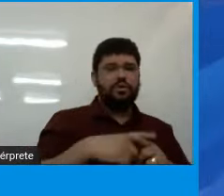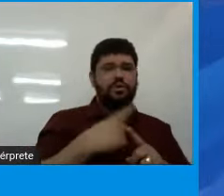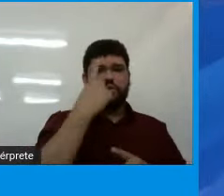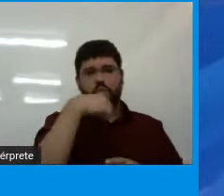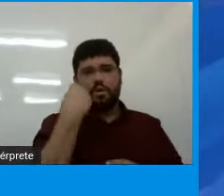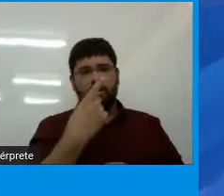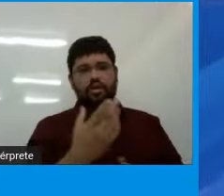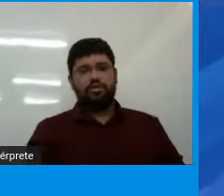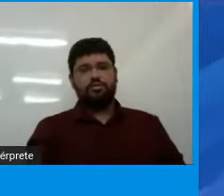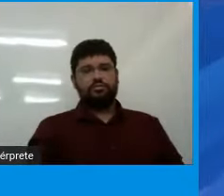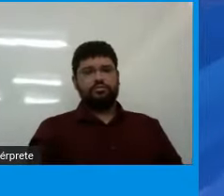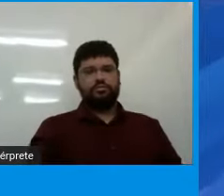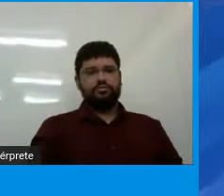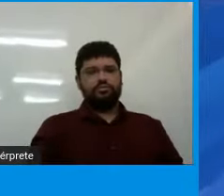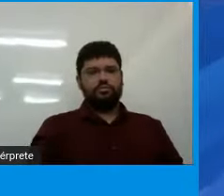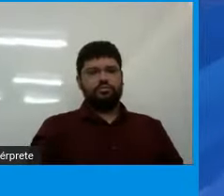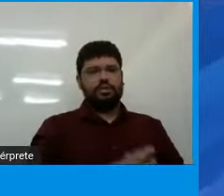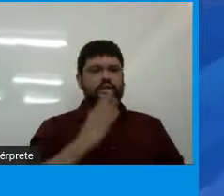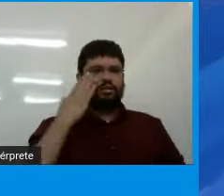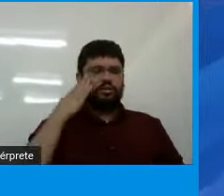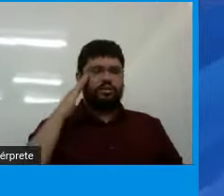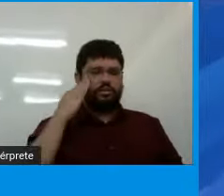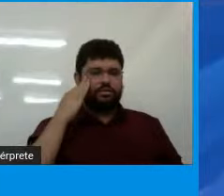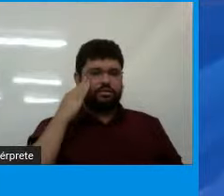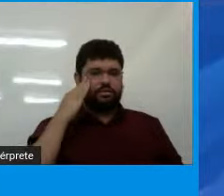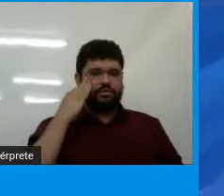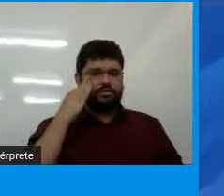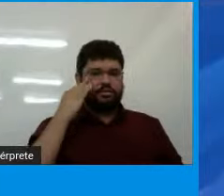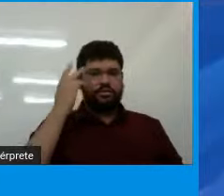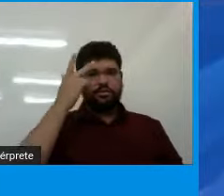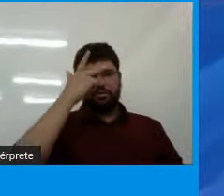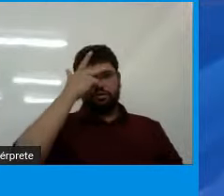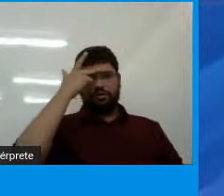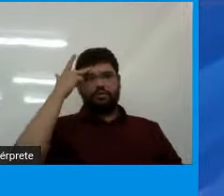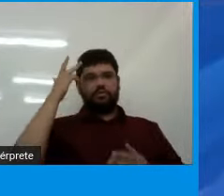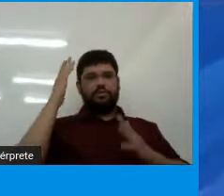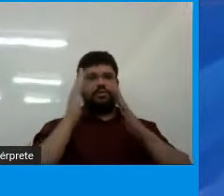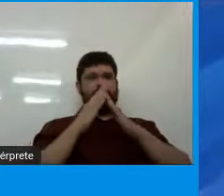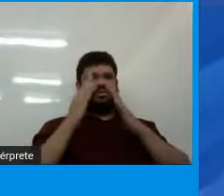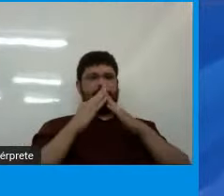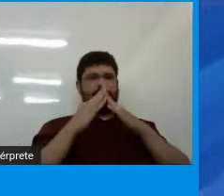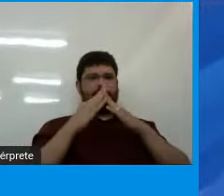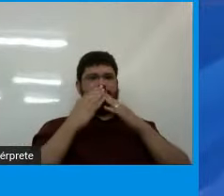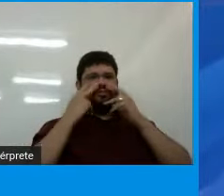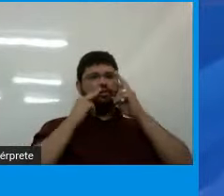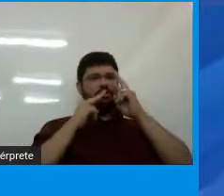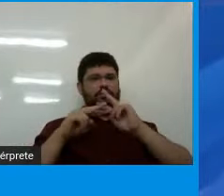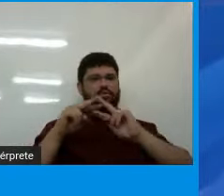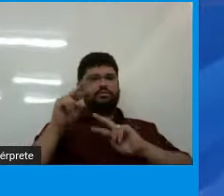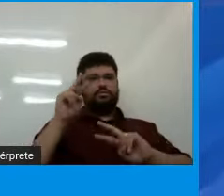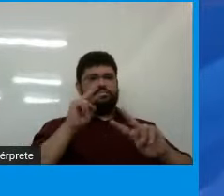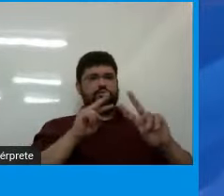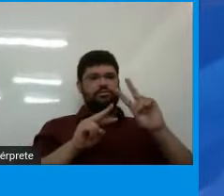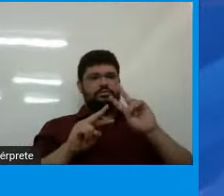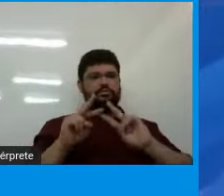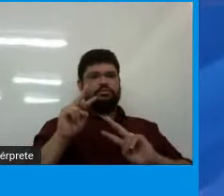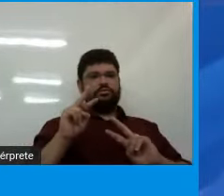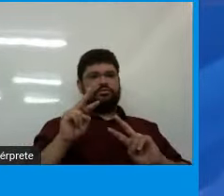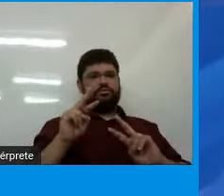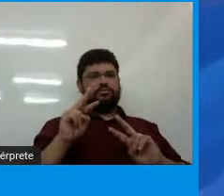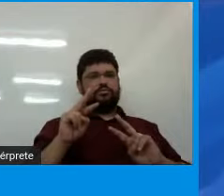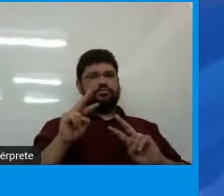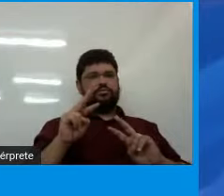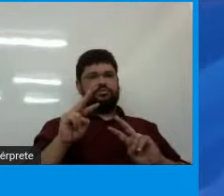Veja, entenda que as pessoas que estão do outro lado, nosso público-alvo, os estudantes, muitos deles possuem